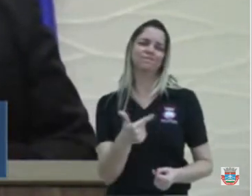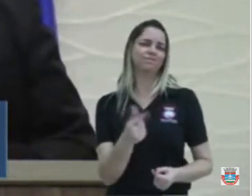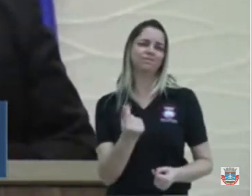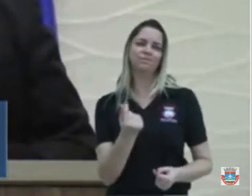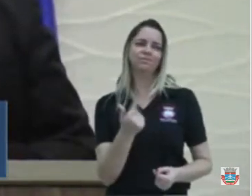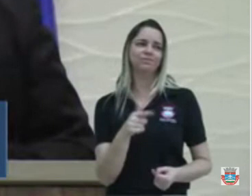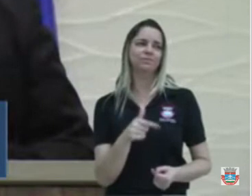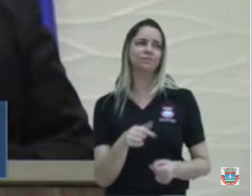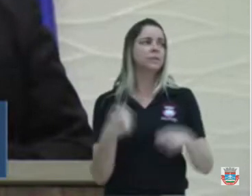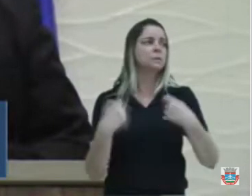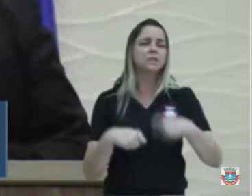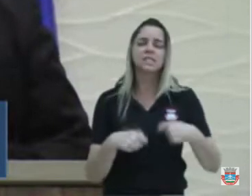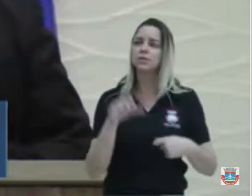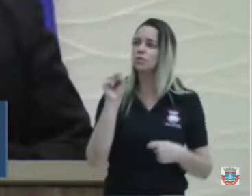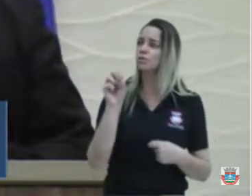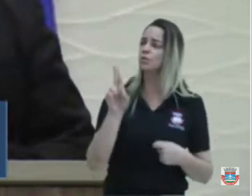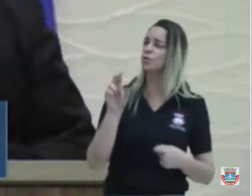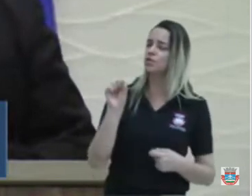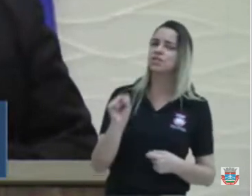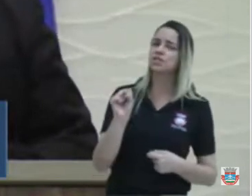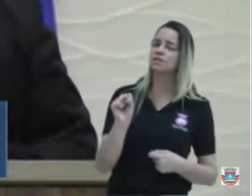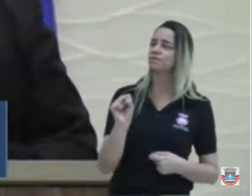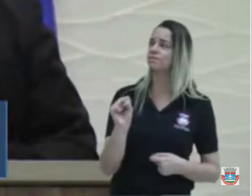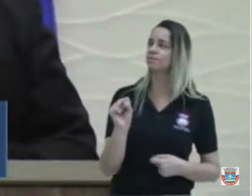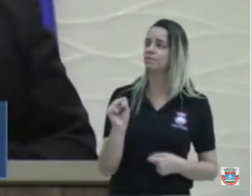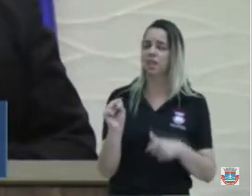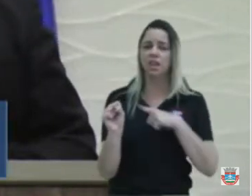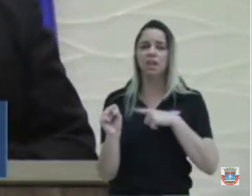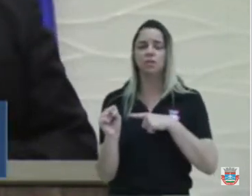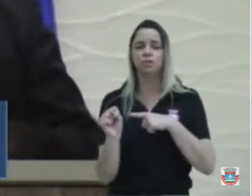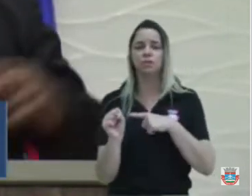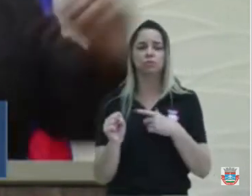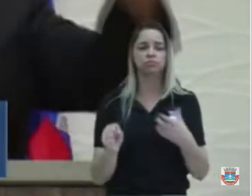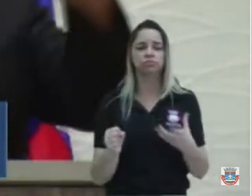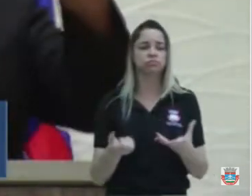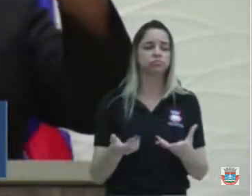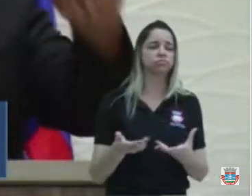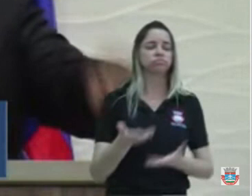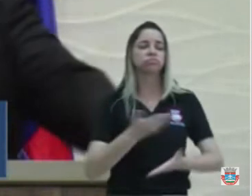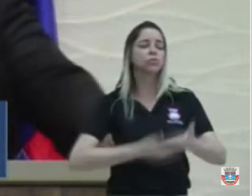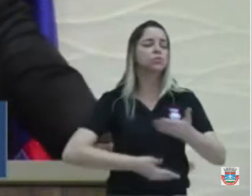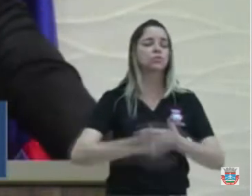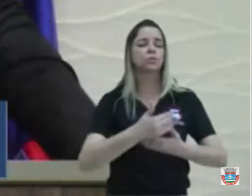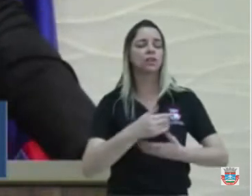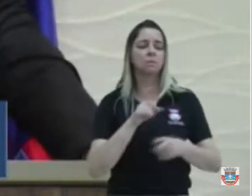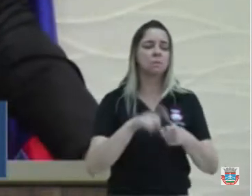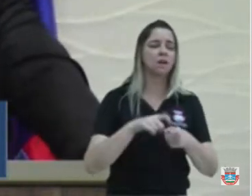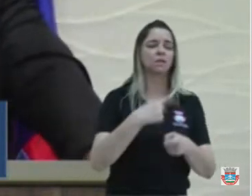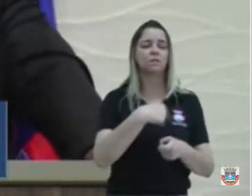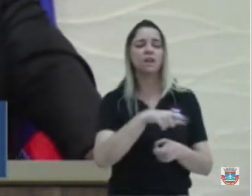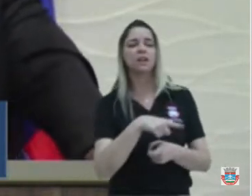Precisando do SUS. Olha, eu tenho consulta para cirurgia que faz 6 meses que foi colocada.